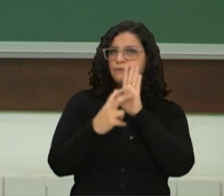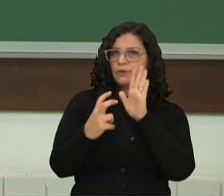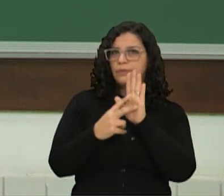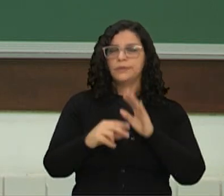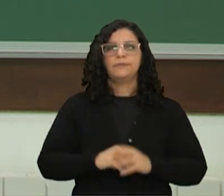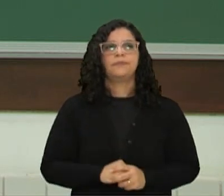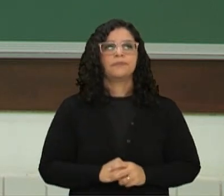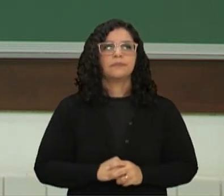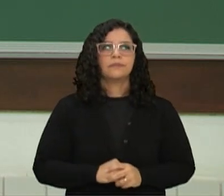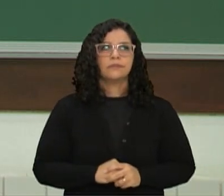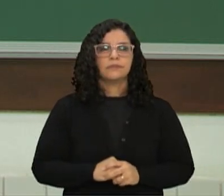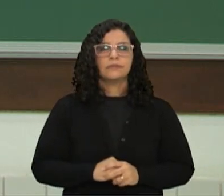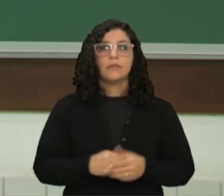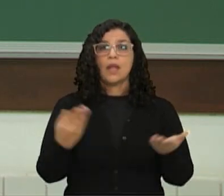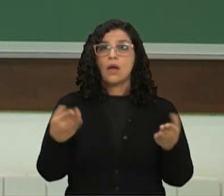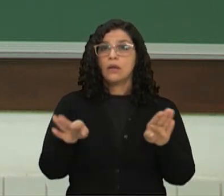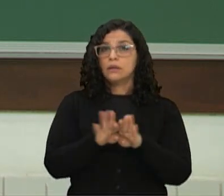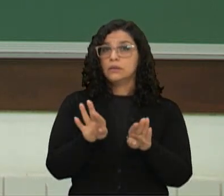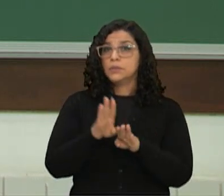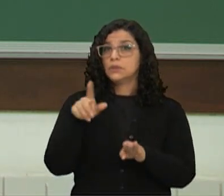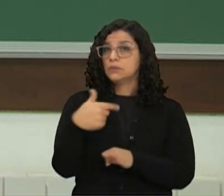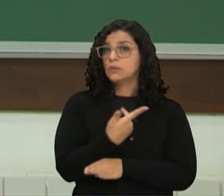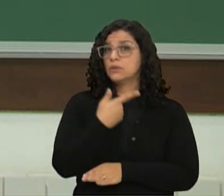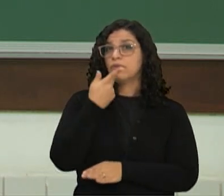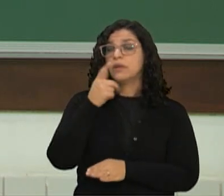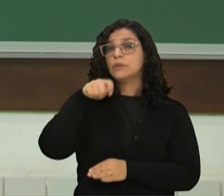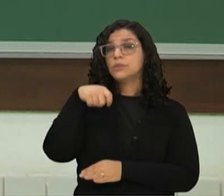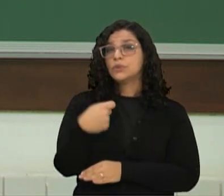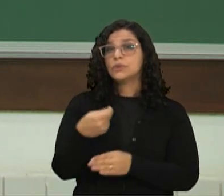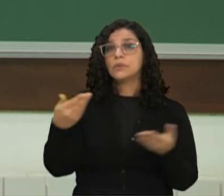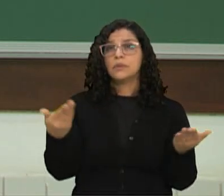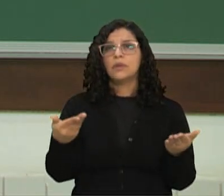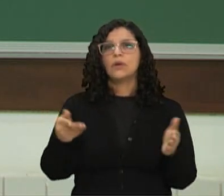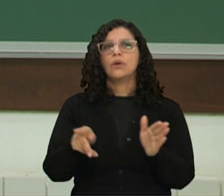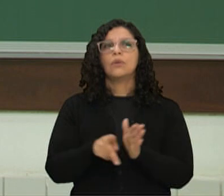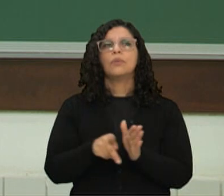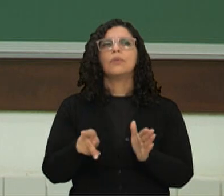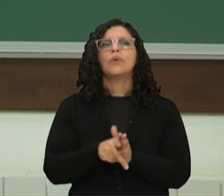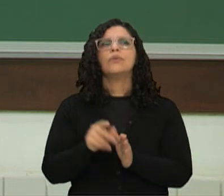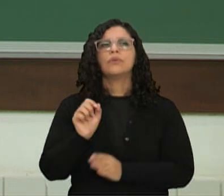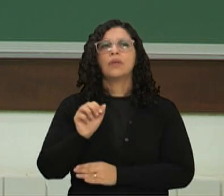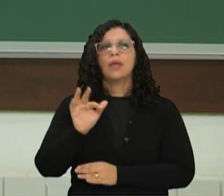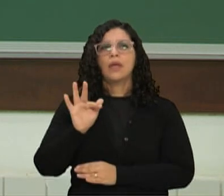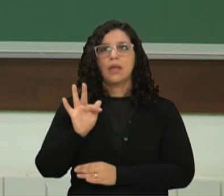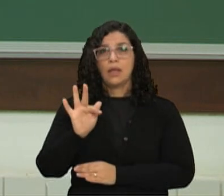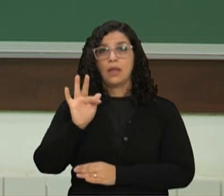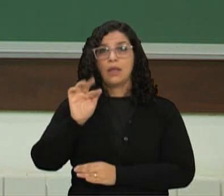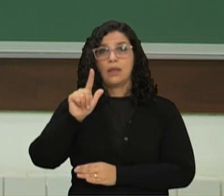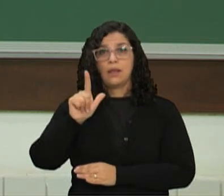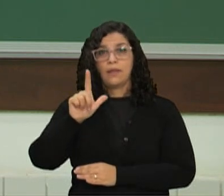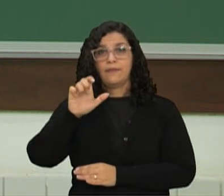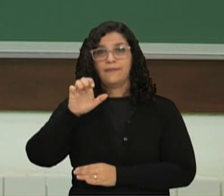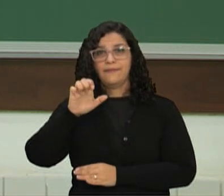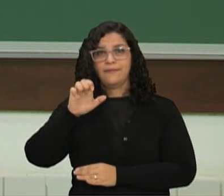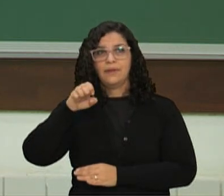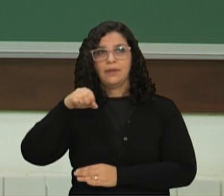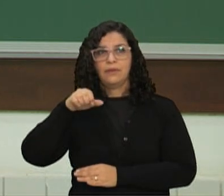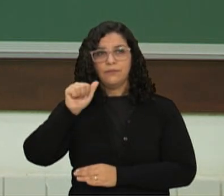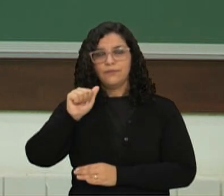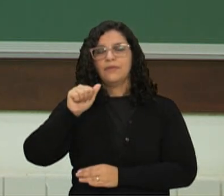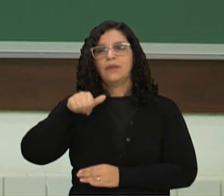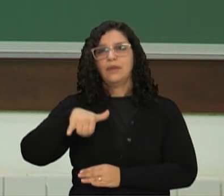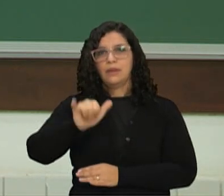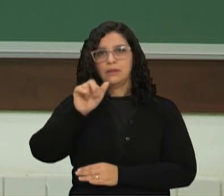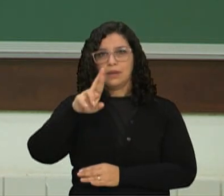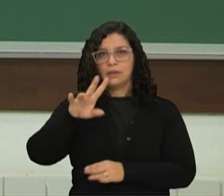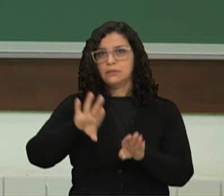vocabulário. E também, por último, lá nós falamos e estudamos sobre o flyer. Flyer é um gênero textual, é